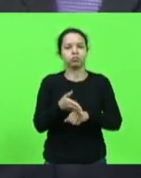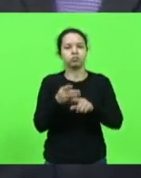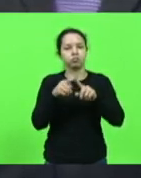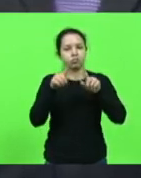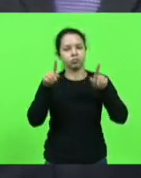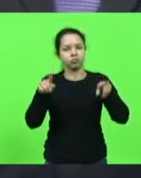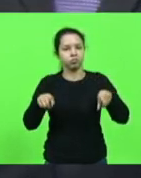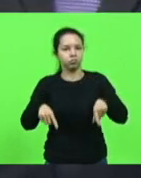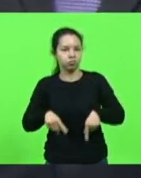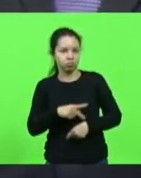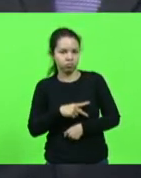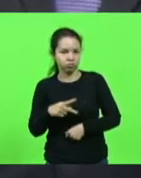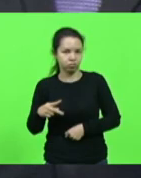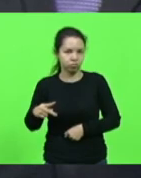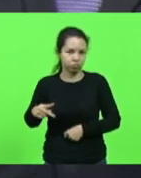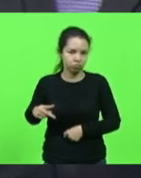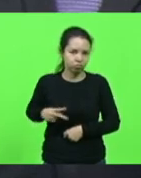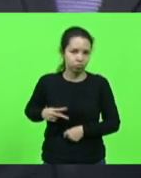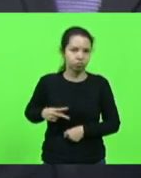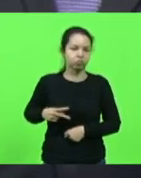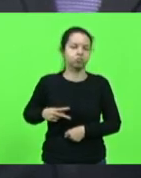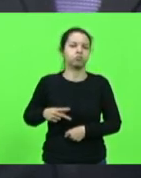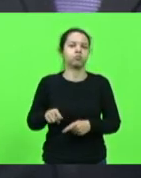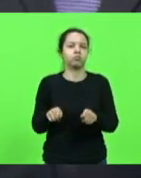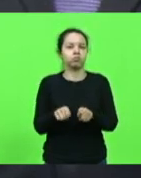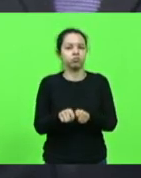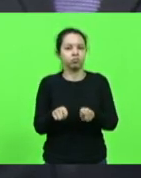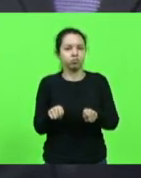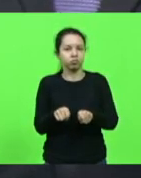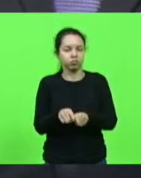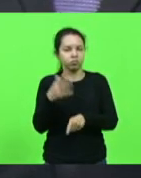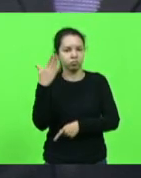diplomatas, filósofos e políticos.